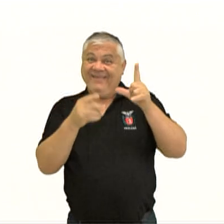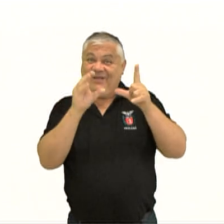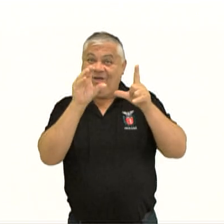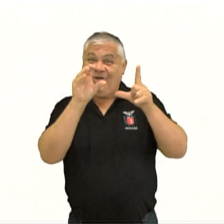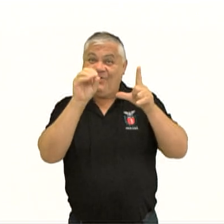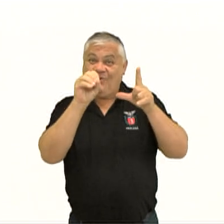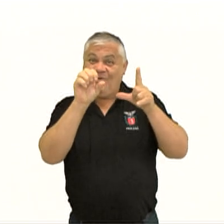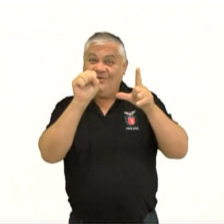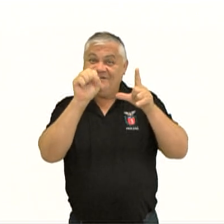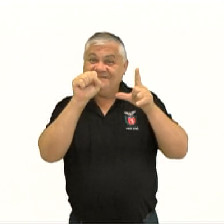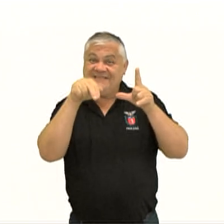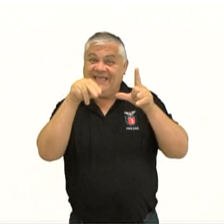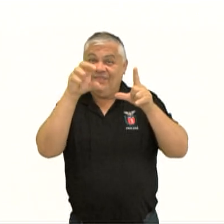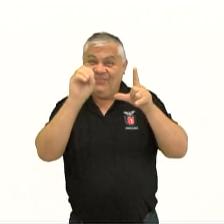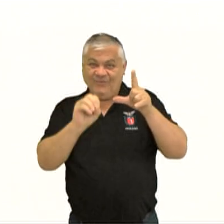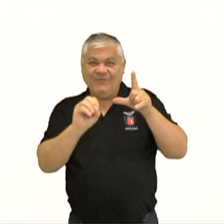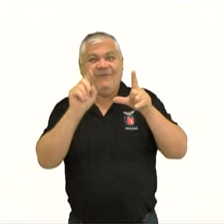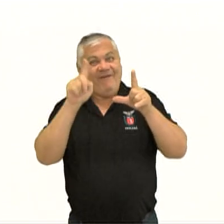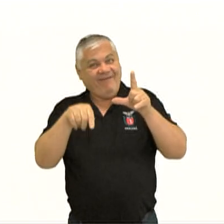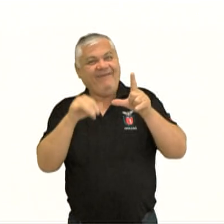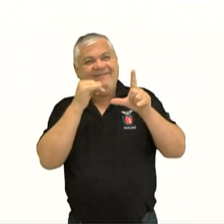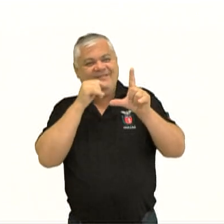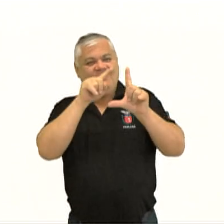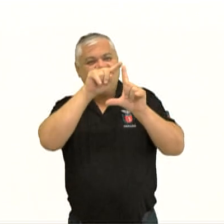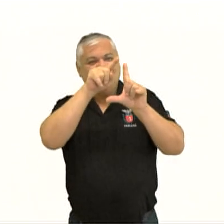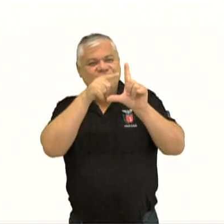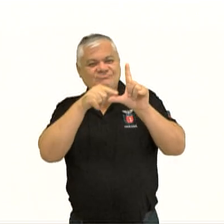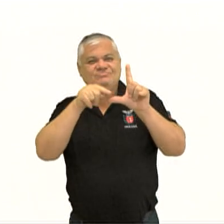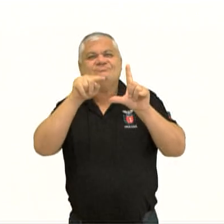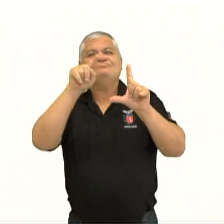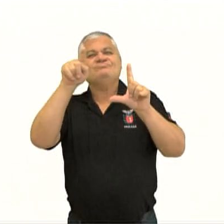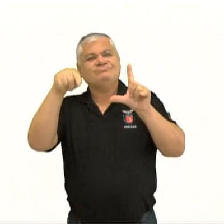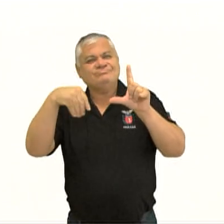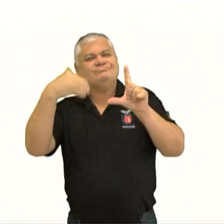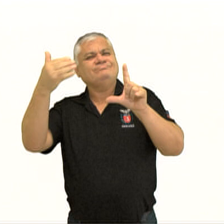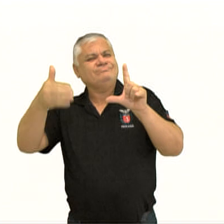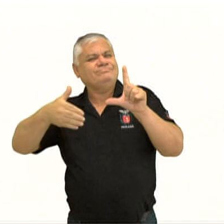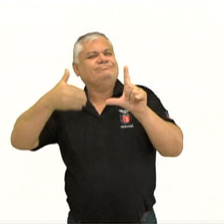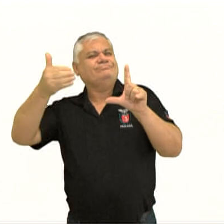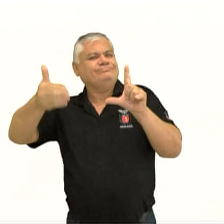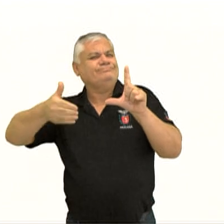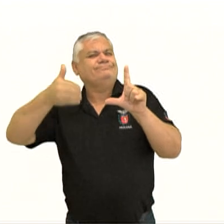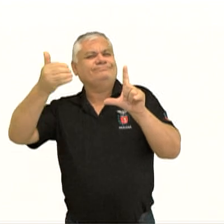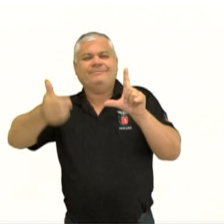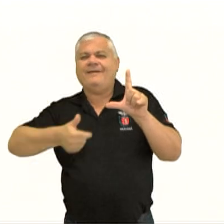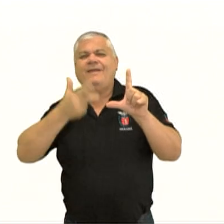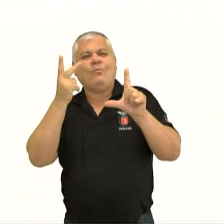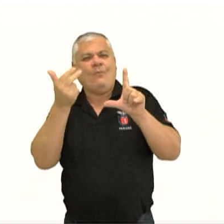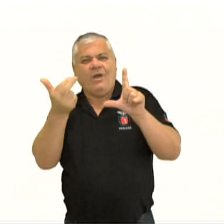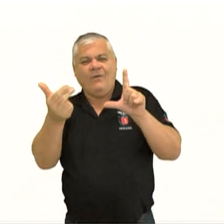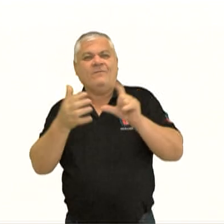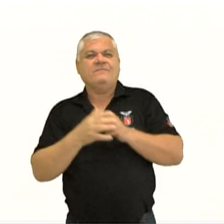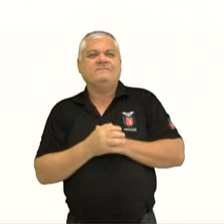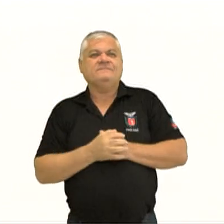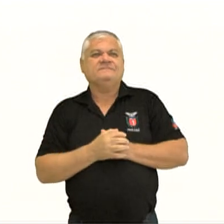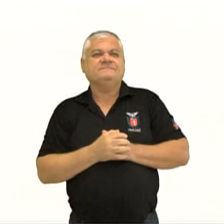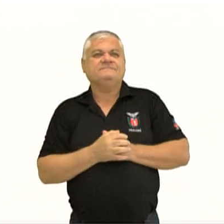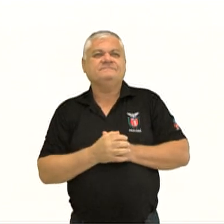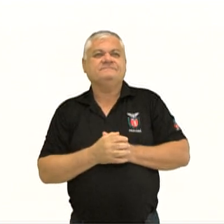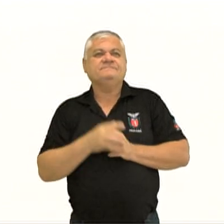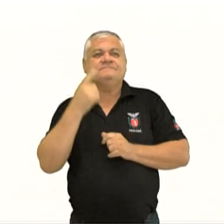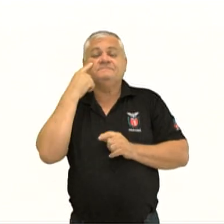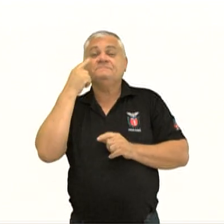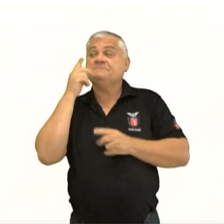ela é periódica, ela vai se repetir com o passar do tempo, então vai sempre ter o mesmo período. O que nós podemos ver